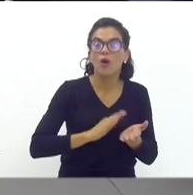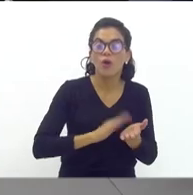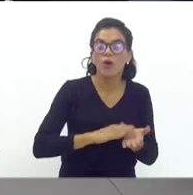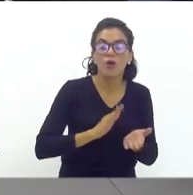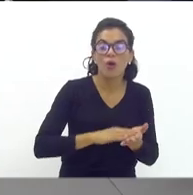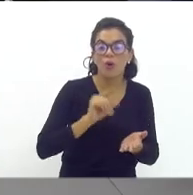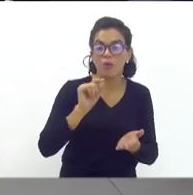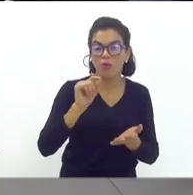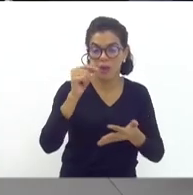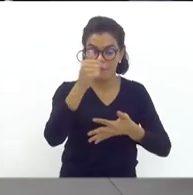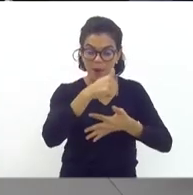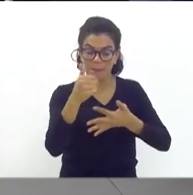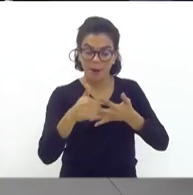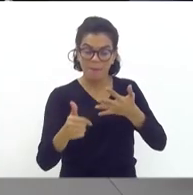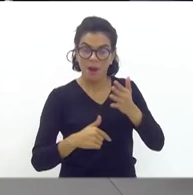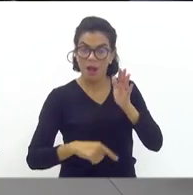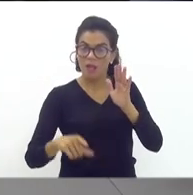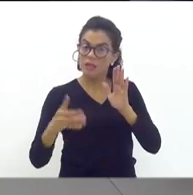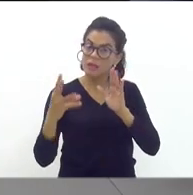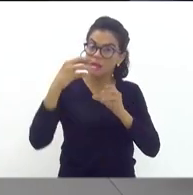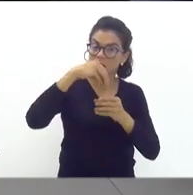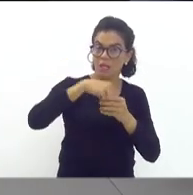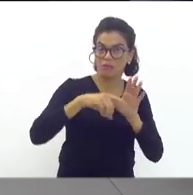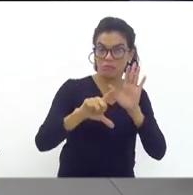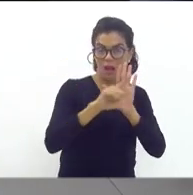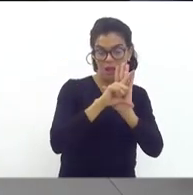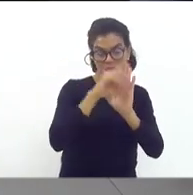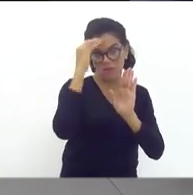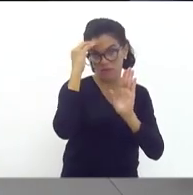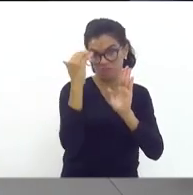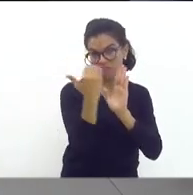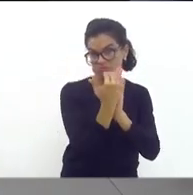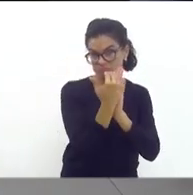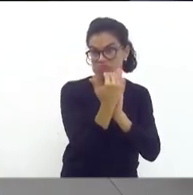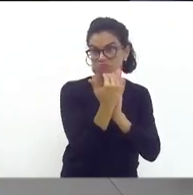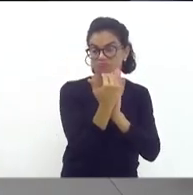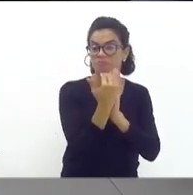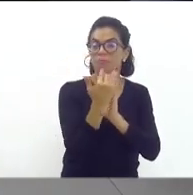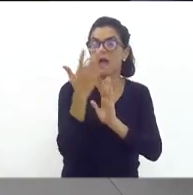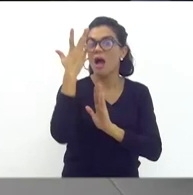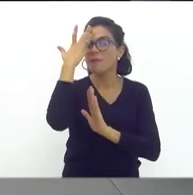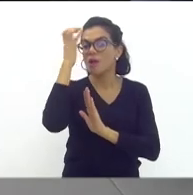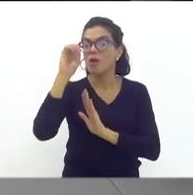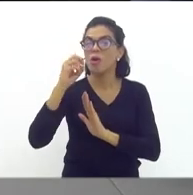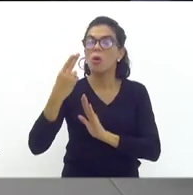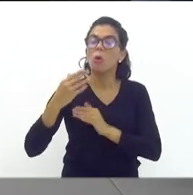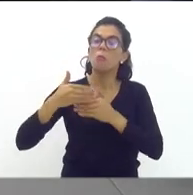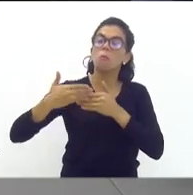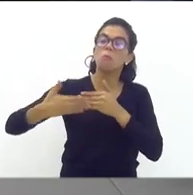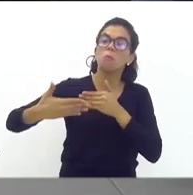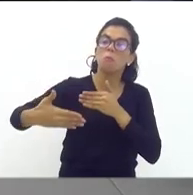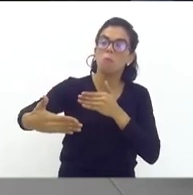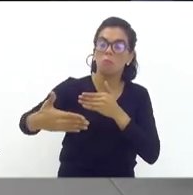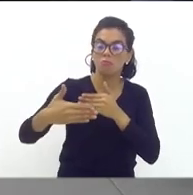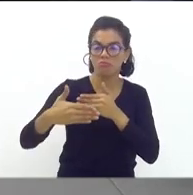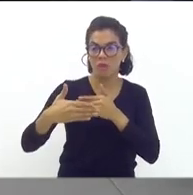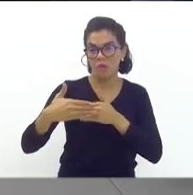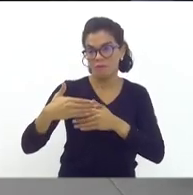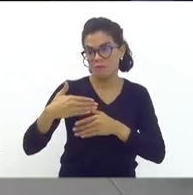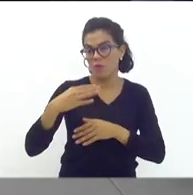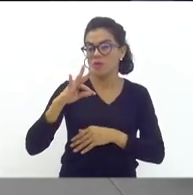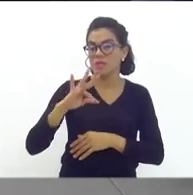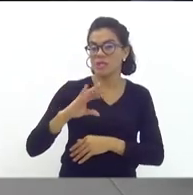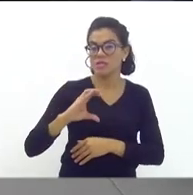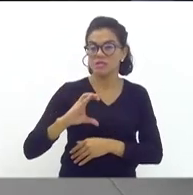requisitos legais que tem que ser feito para que isso seja amanhã depois não seja questionado pelo tribunal de